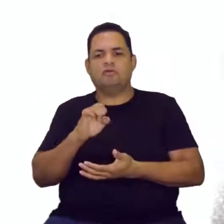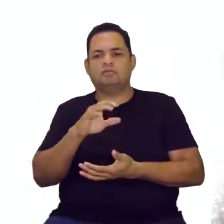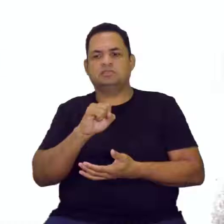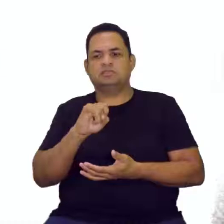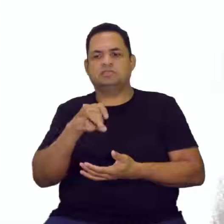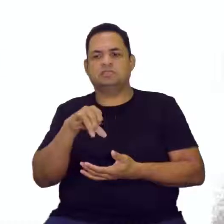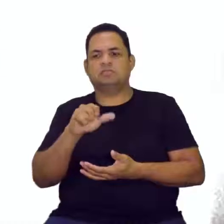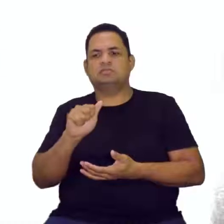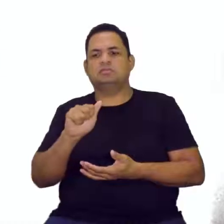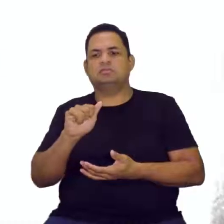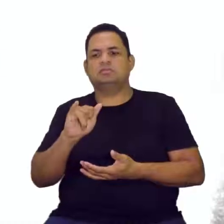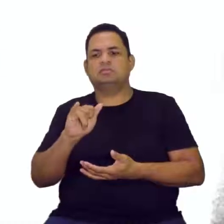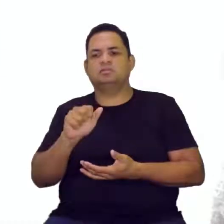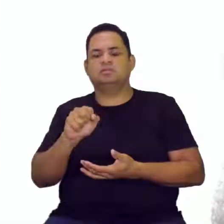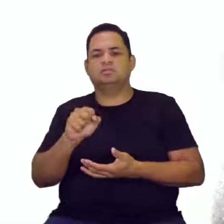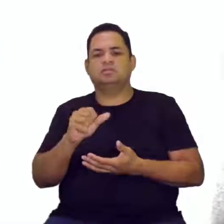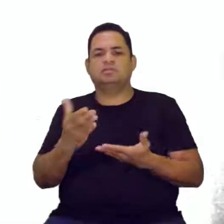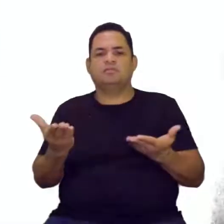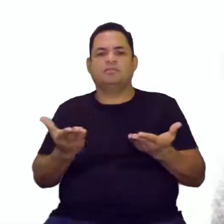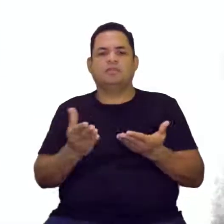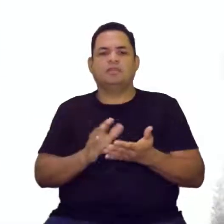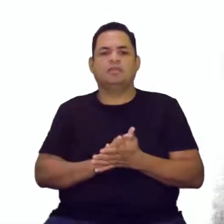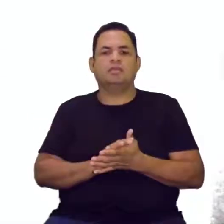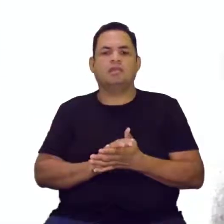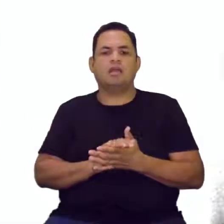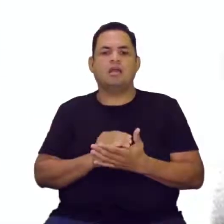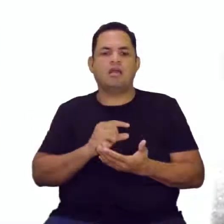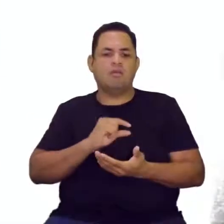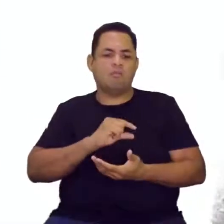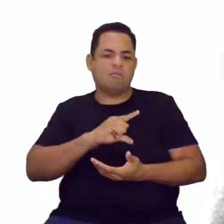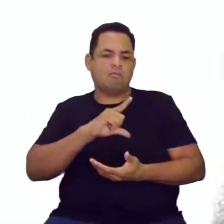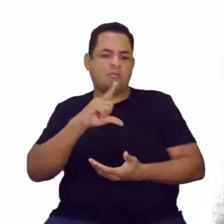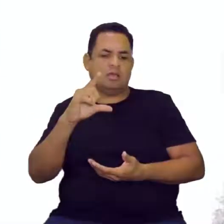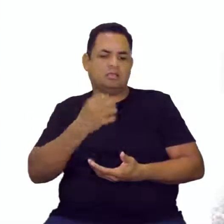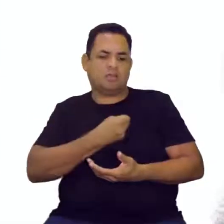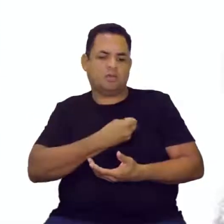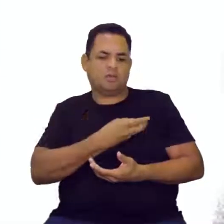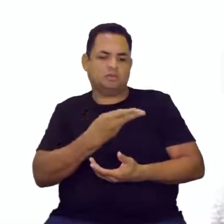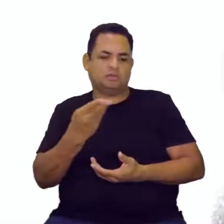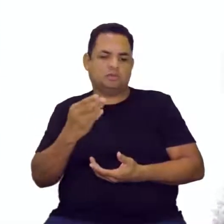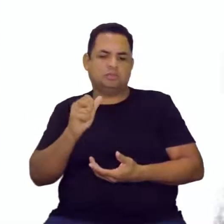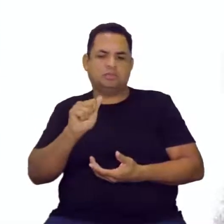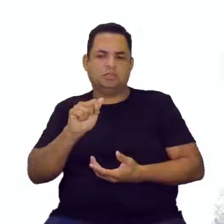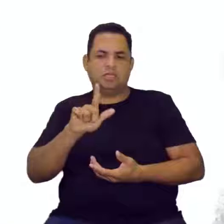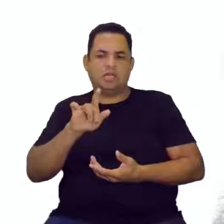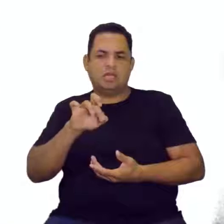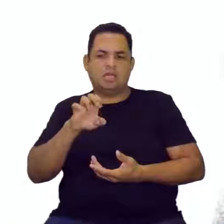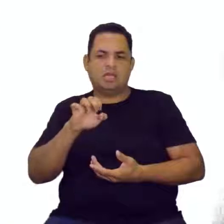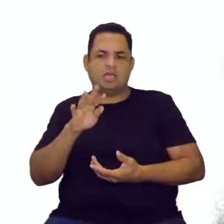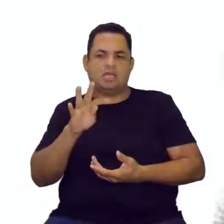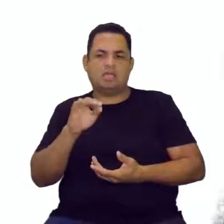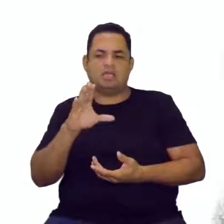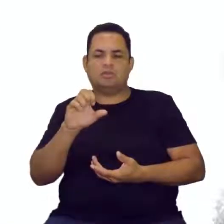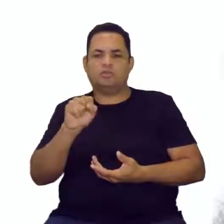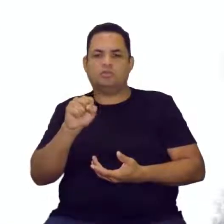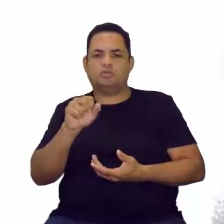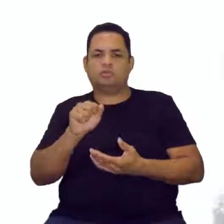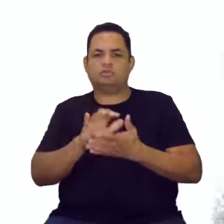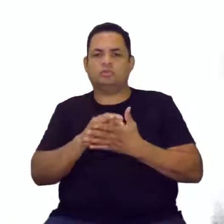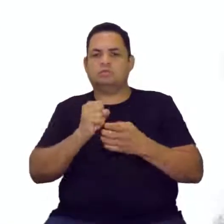acabam elevando o número de haletos disponíveis na atmosfera, assim como também